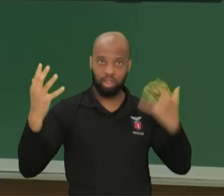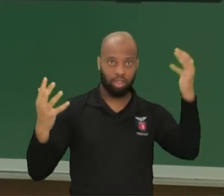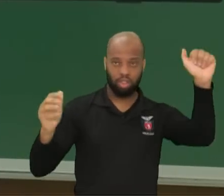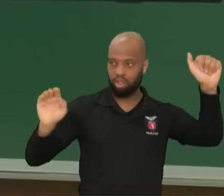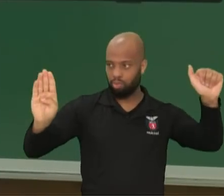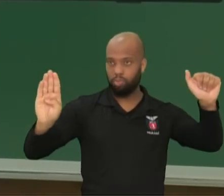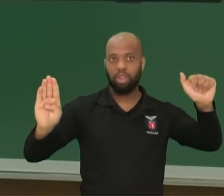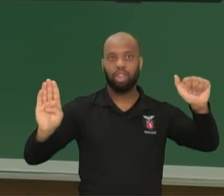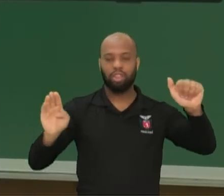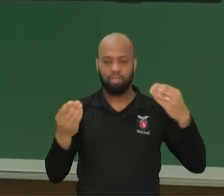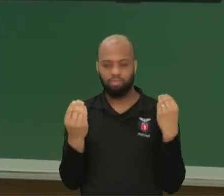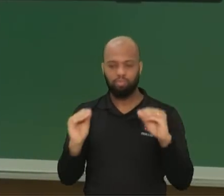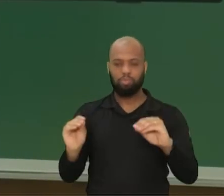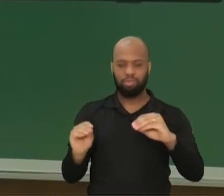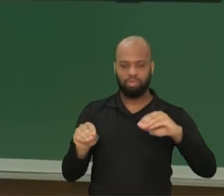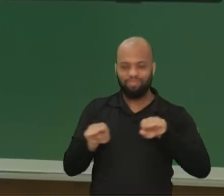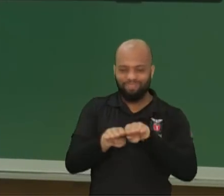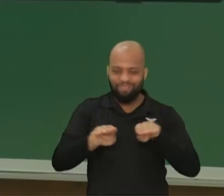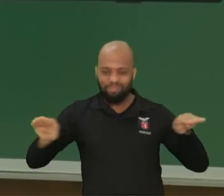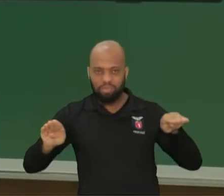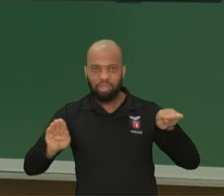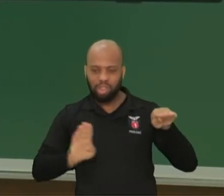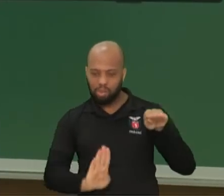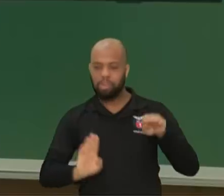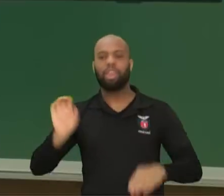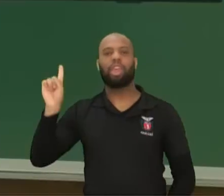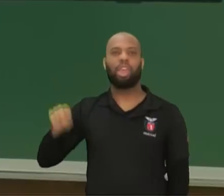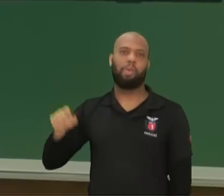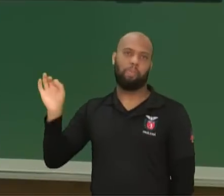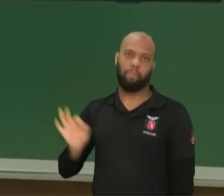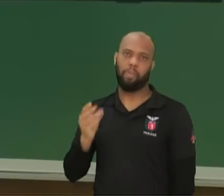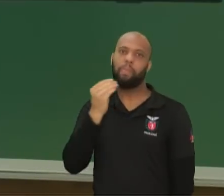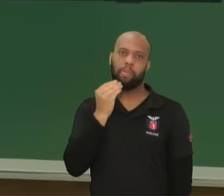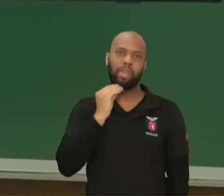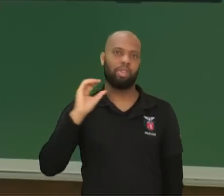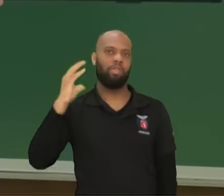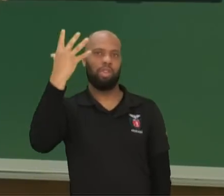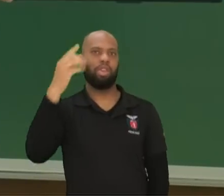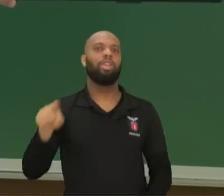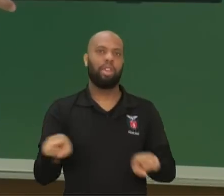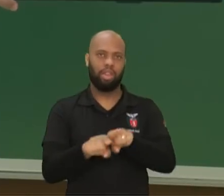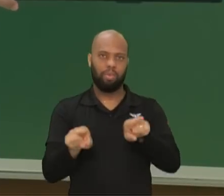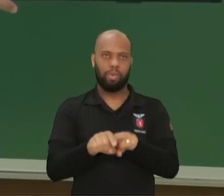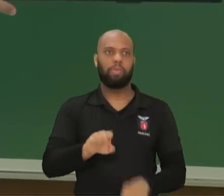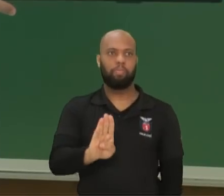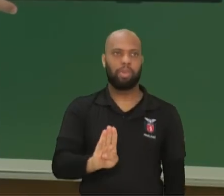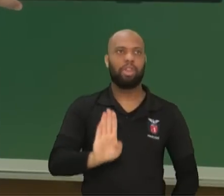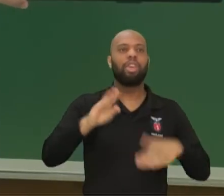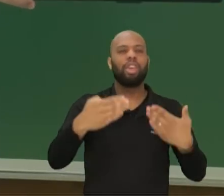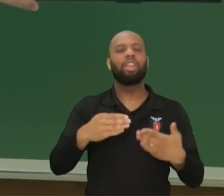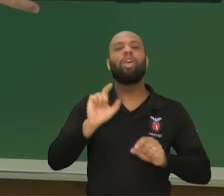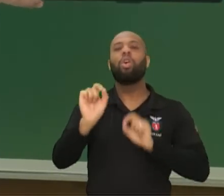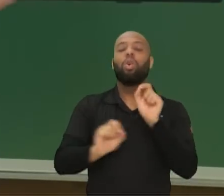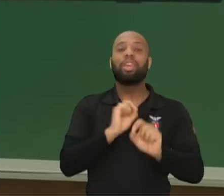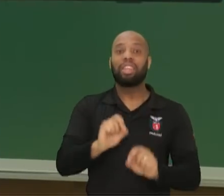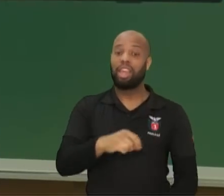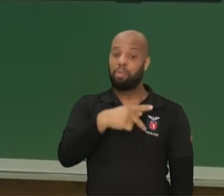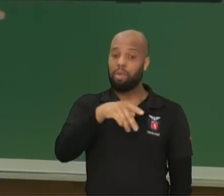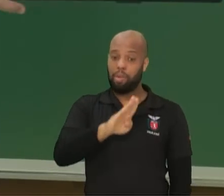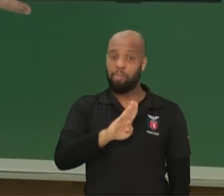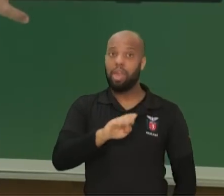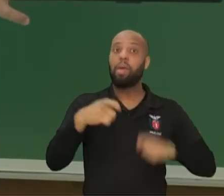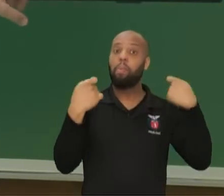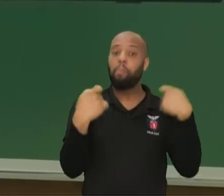pela probabilidade de ocorrer o B, certo? Lembrando que a probabilidade de ocorrer B tem que ser